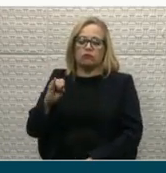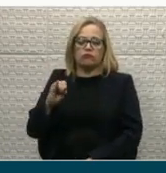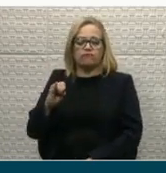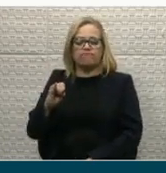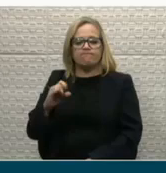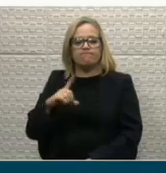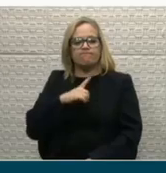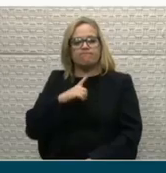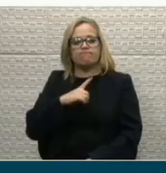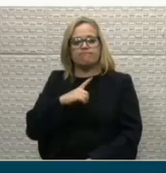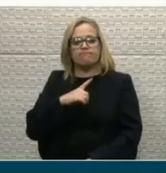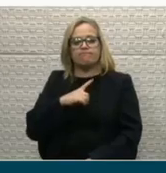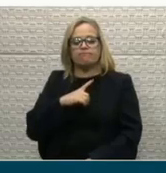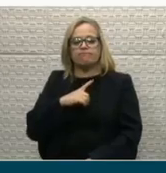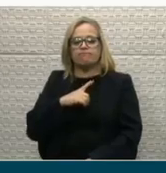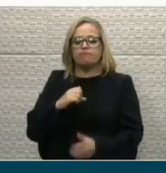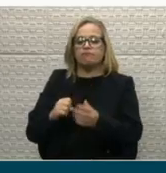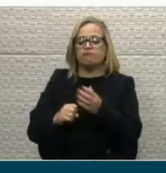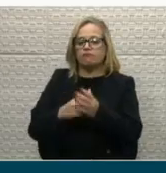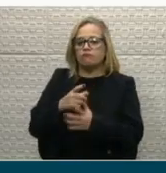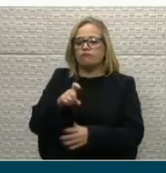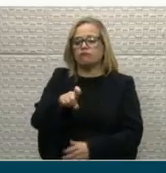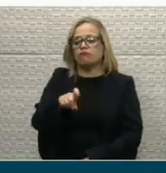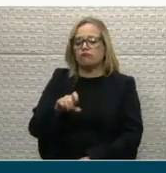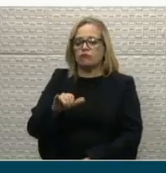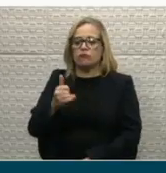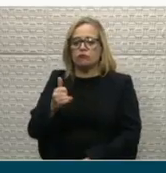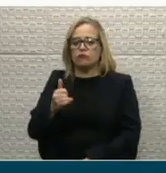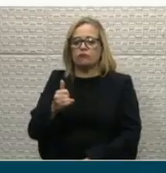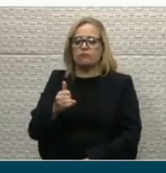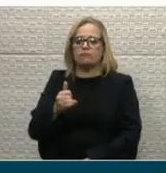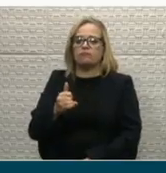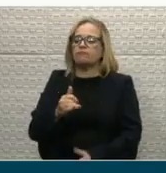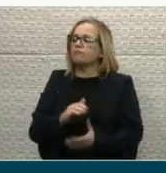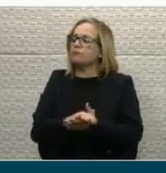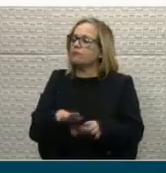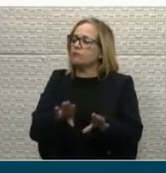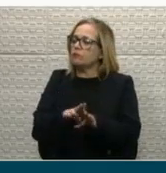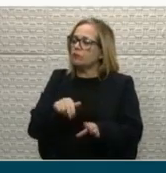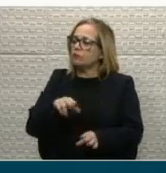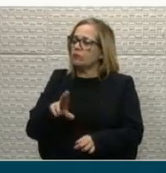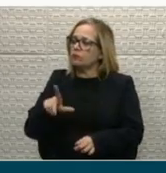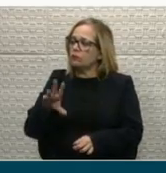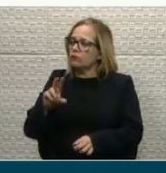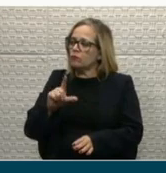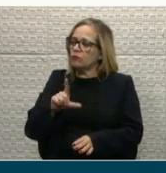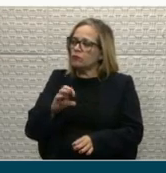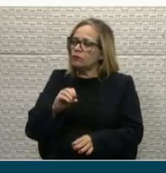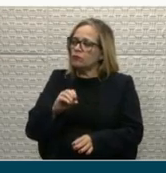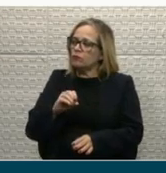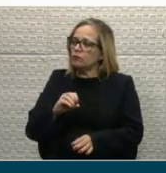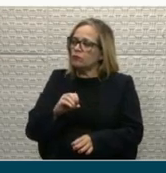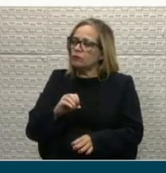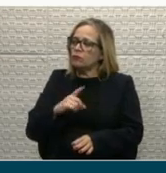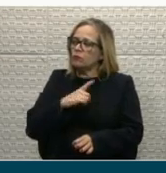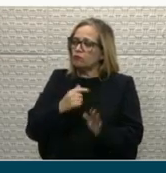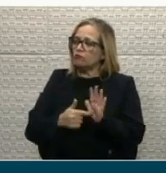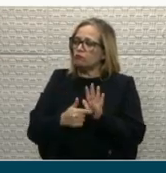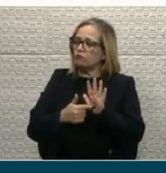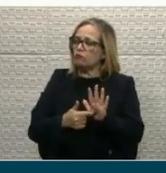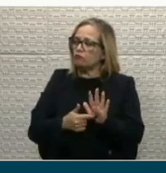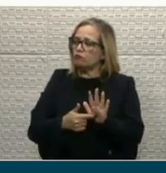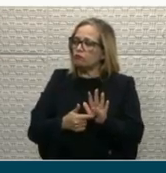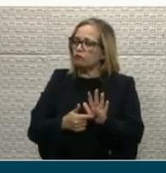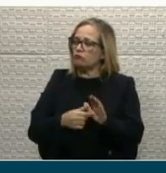uma forma xy em que x mais 2y é nulo. Então, nós obtivemos uma expressão